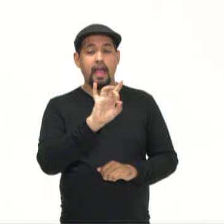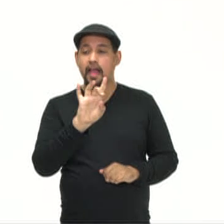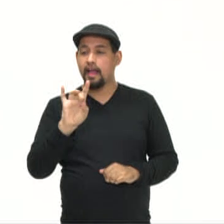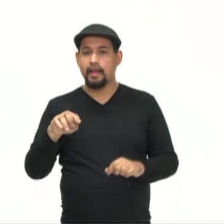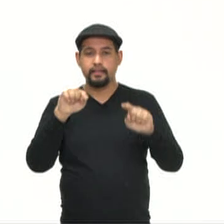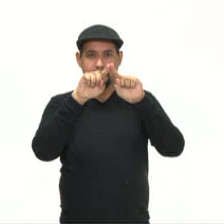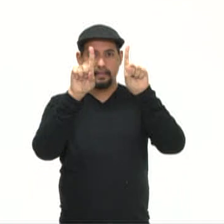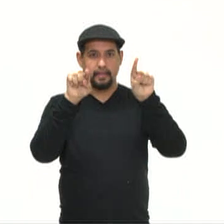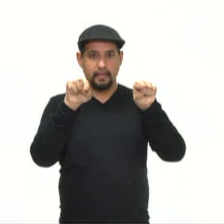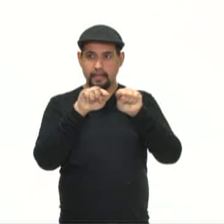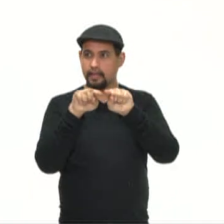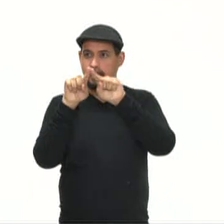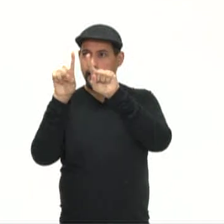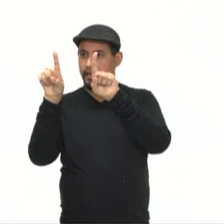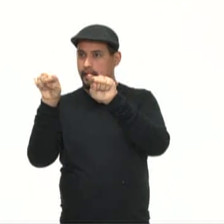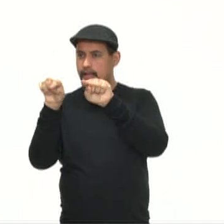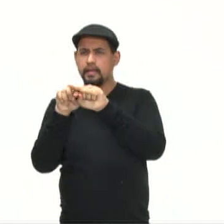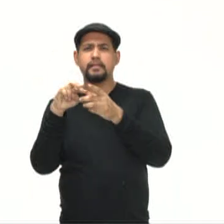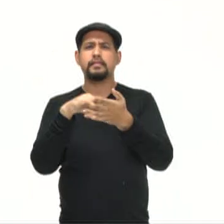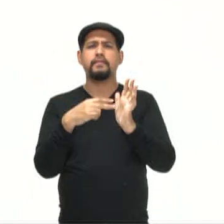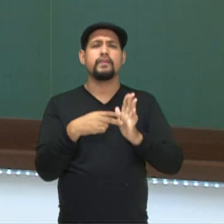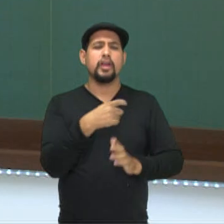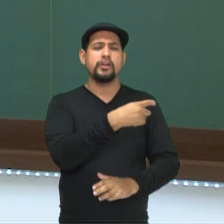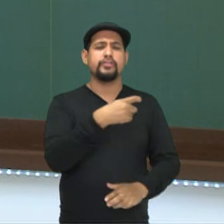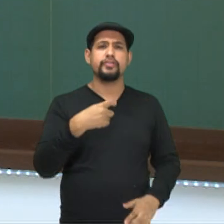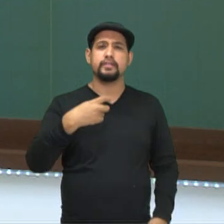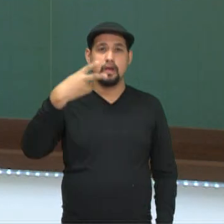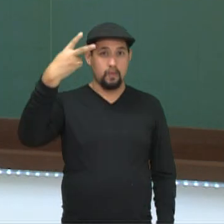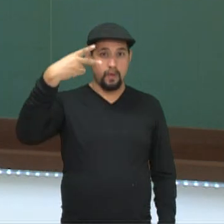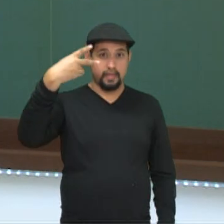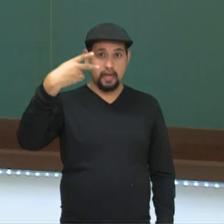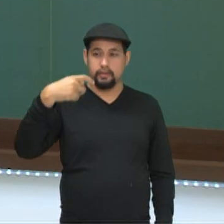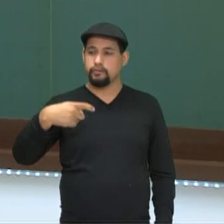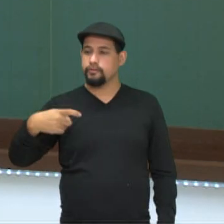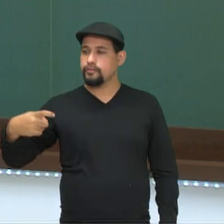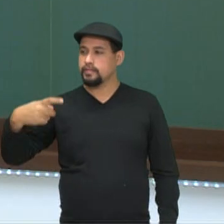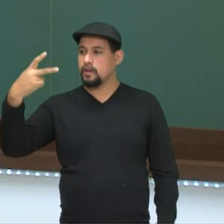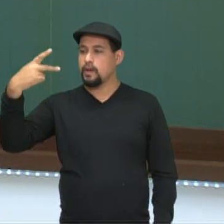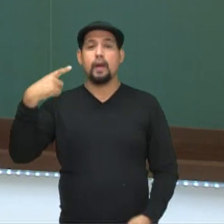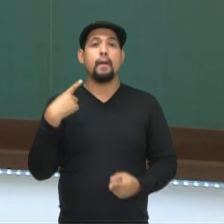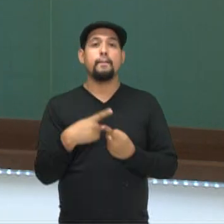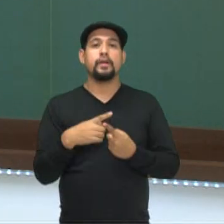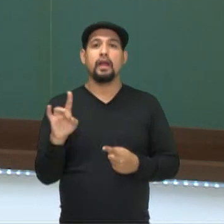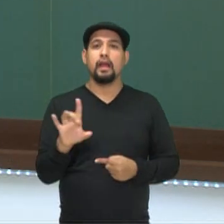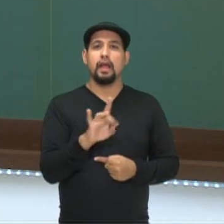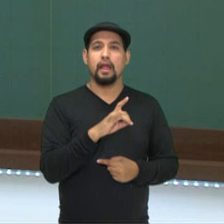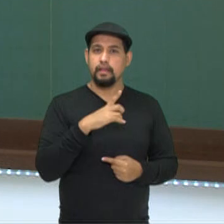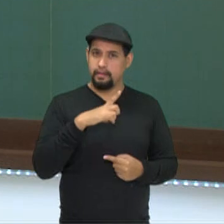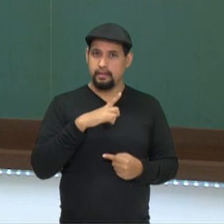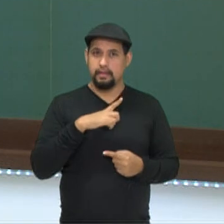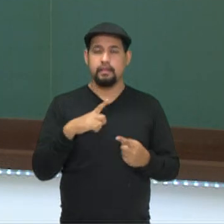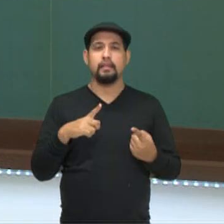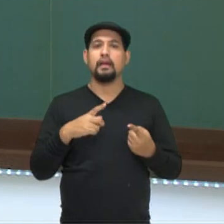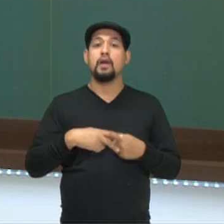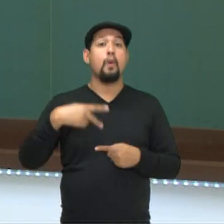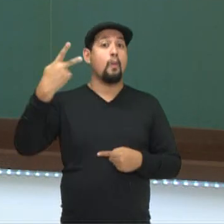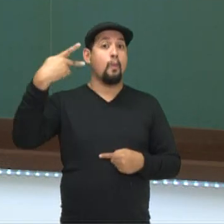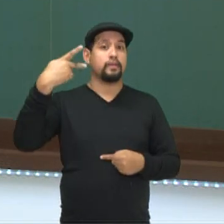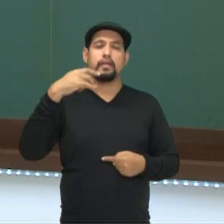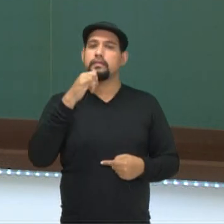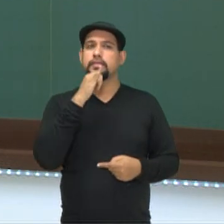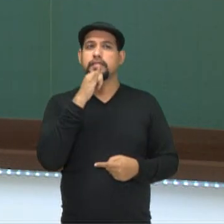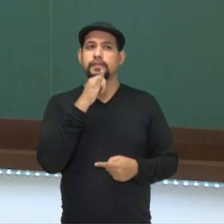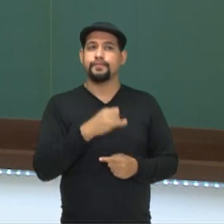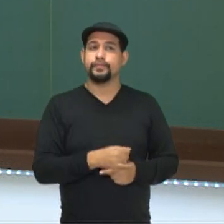é x ao quadrado. Por quê? Ele falou que cada sala tem a forma quadrada. E se mede x, ó,